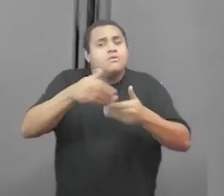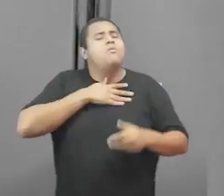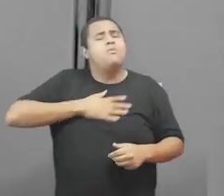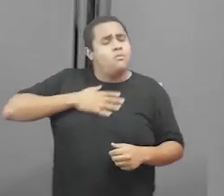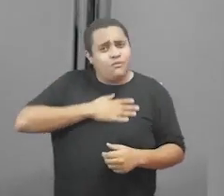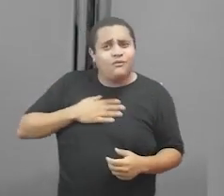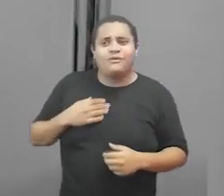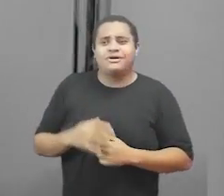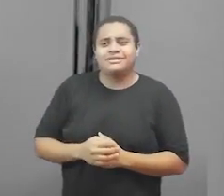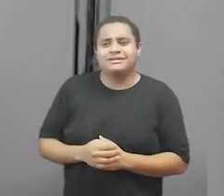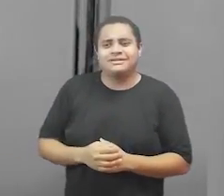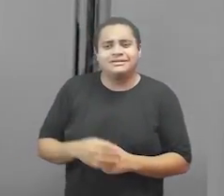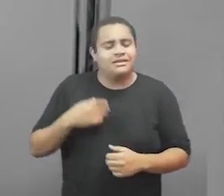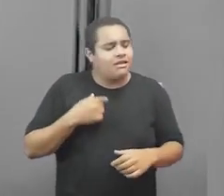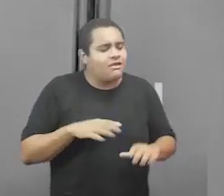Ficar te